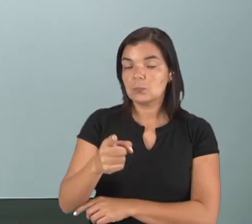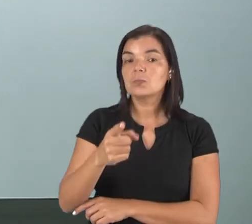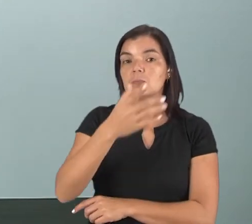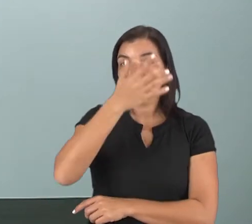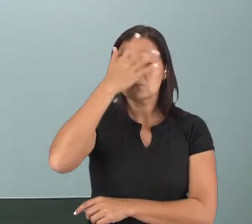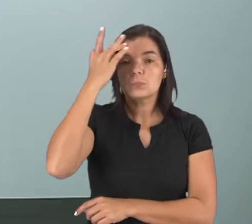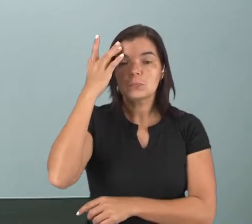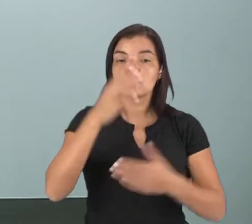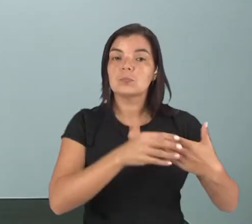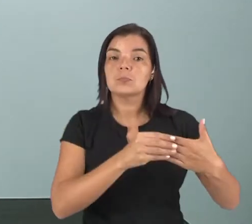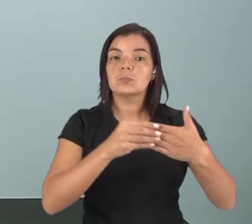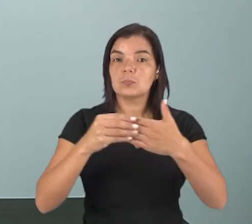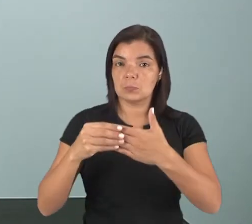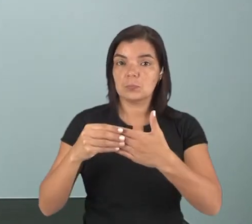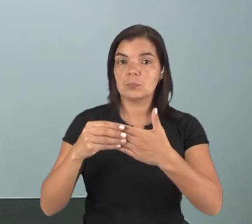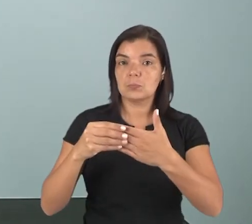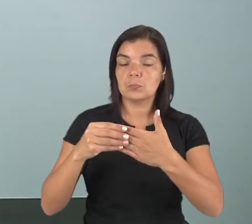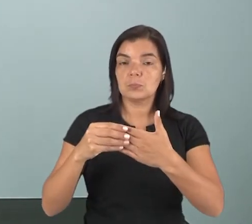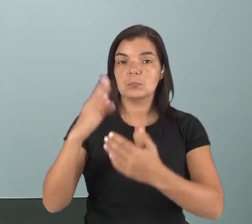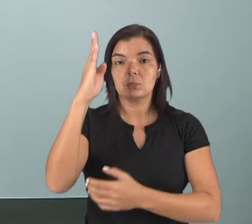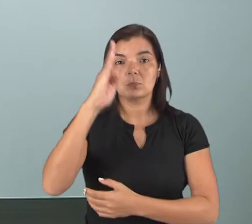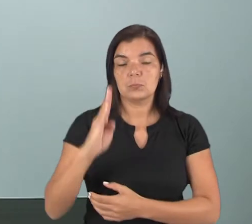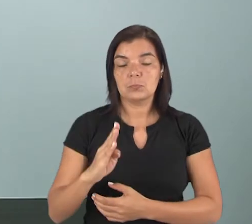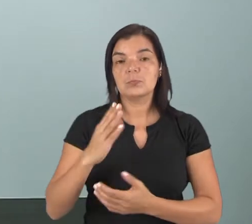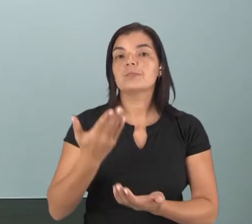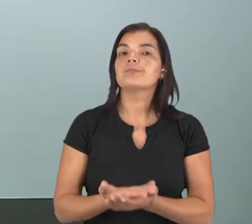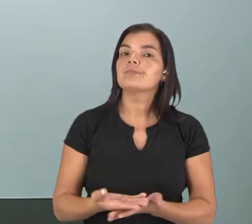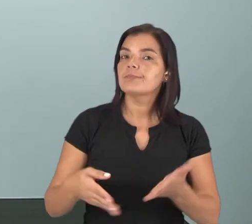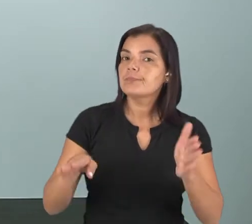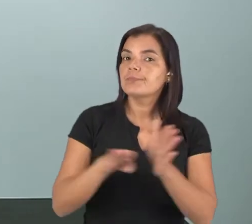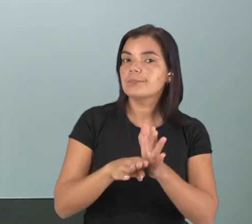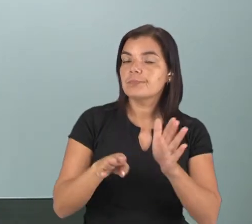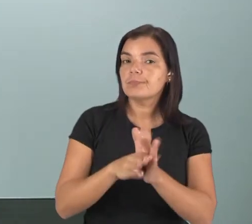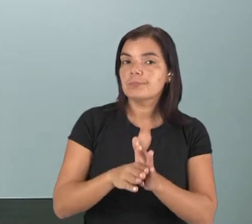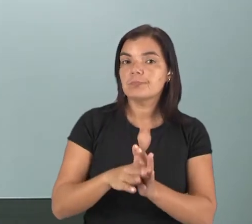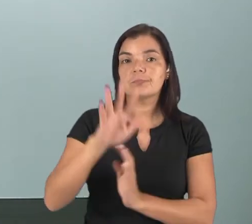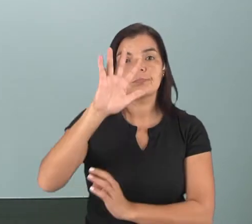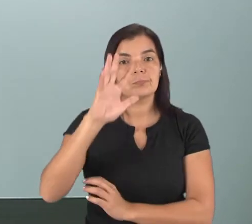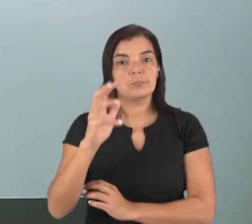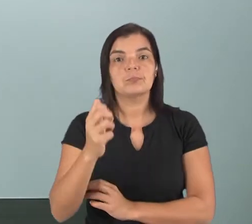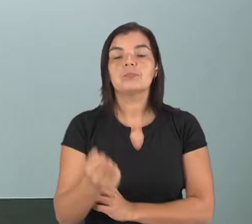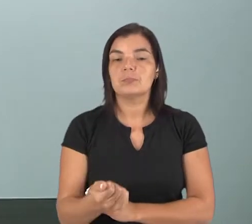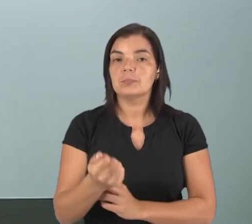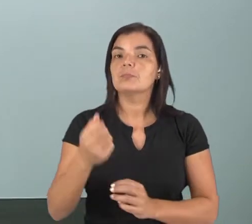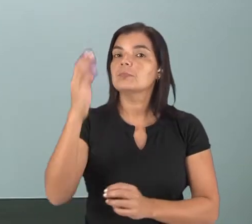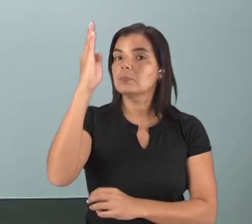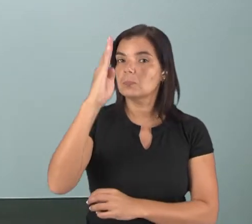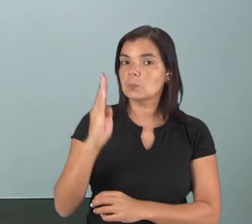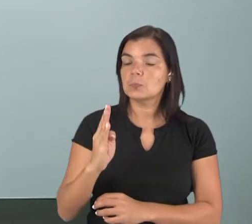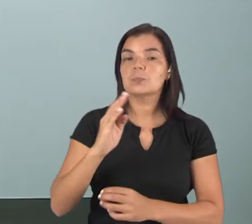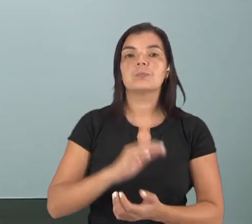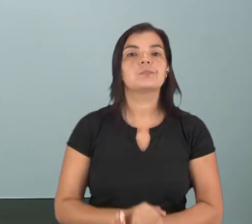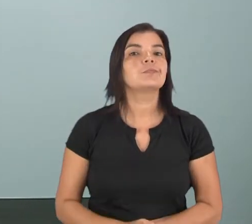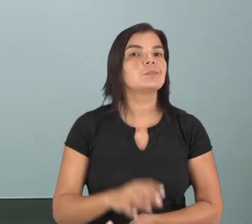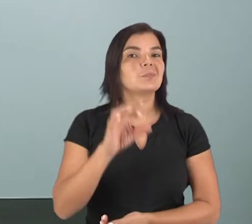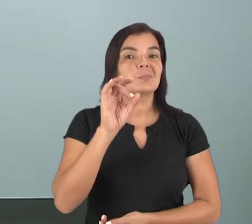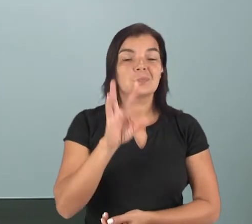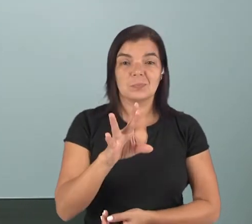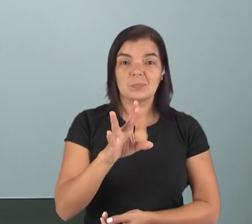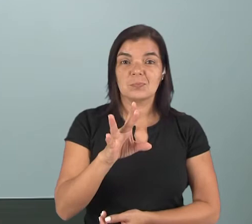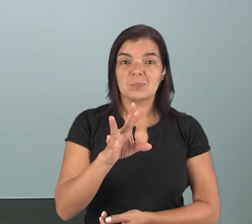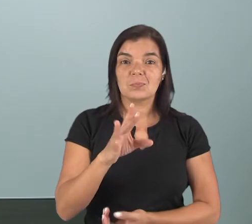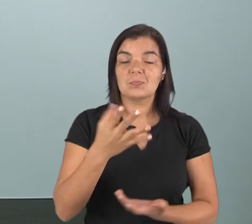dessas pessoas e trouxeram elas para o Brasil. E assim chegaram os africanos, né, no Brasil. Só que eles